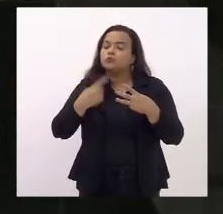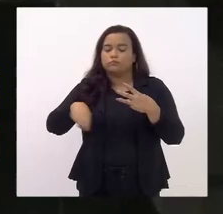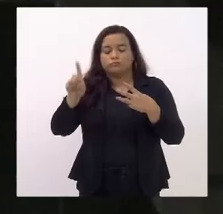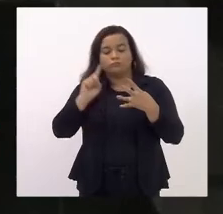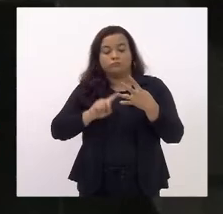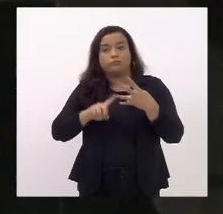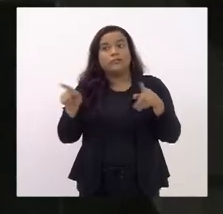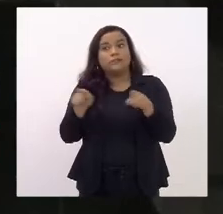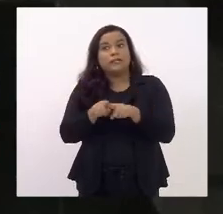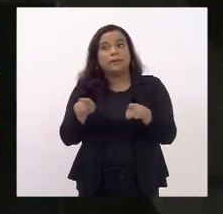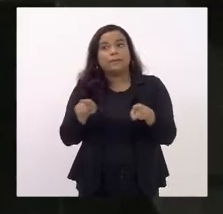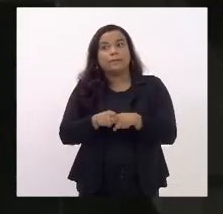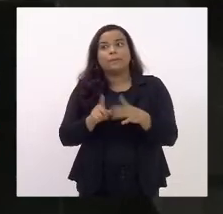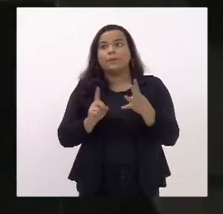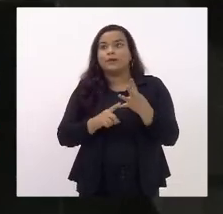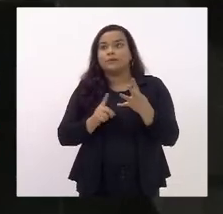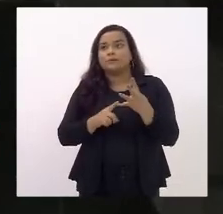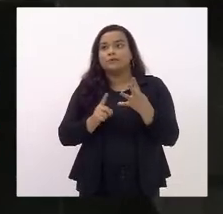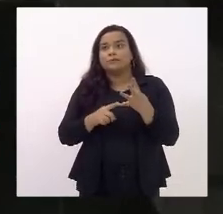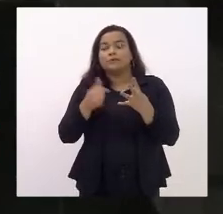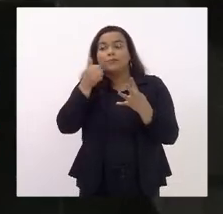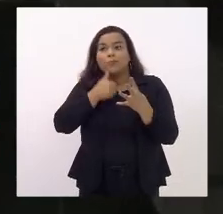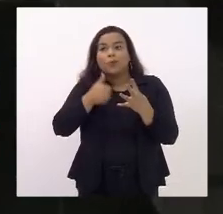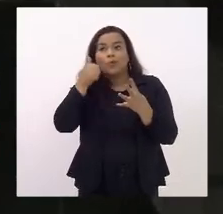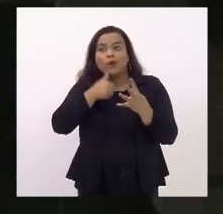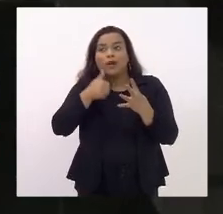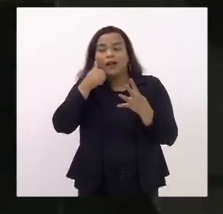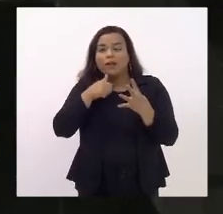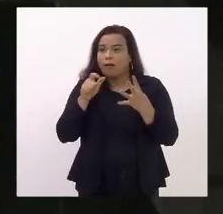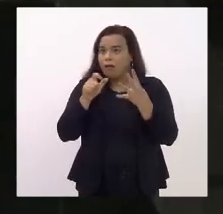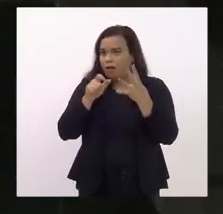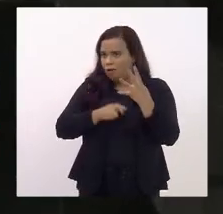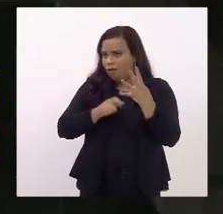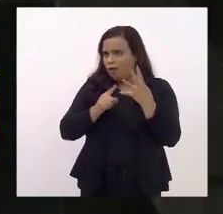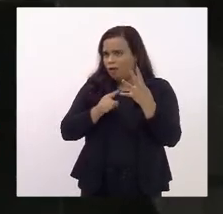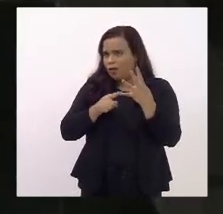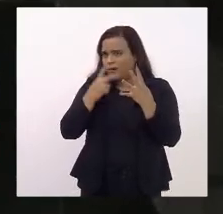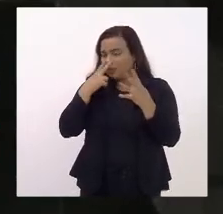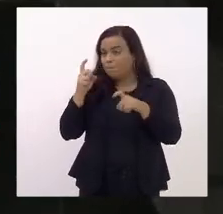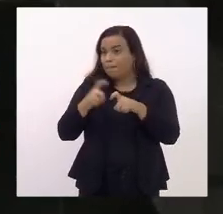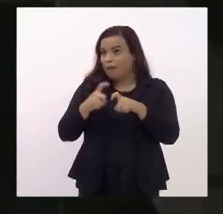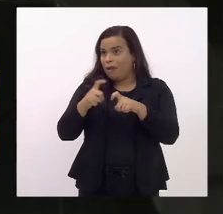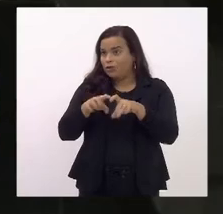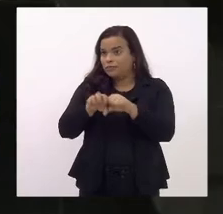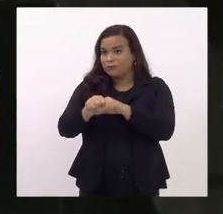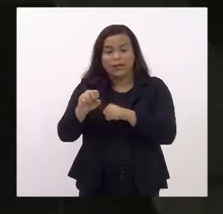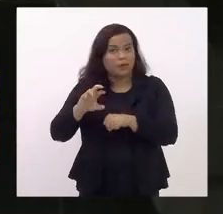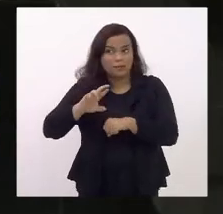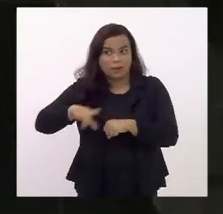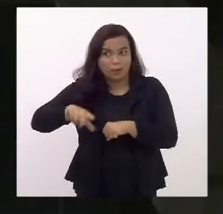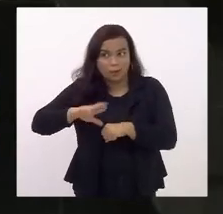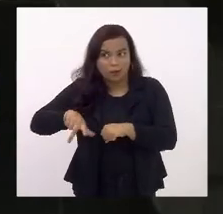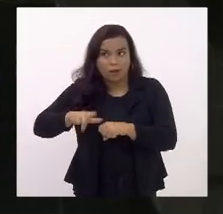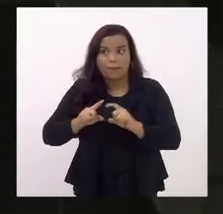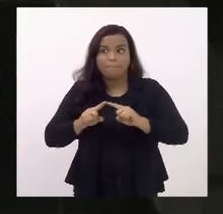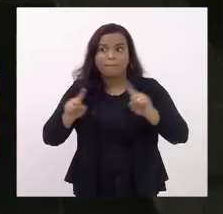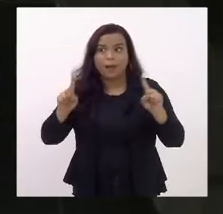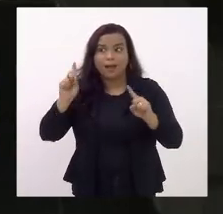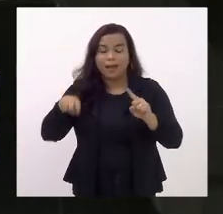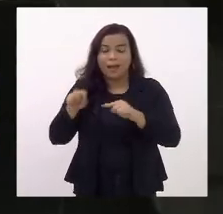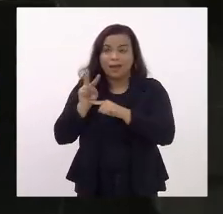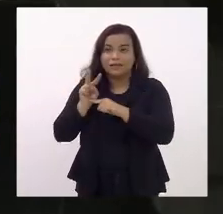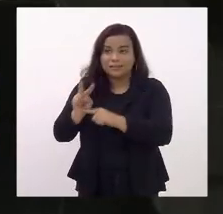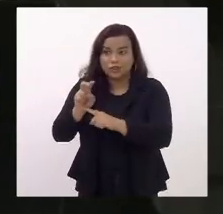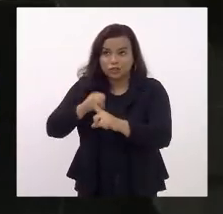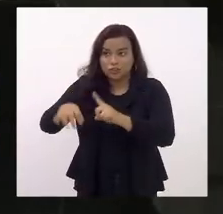também a outra mulher que, embora não seja médica de formação, é assistente social,